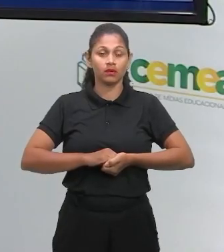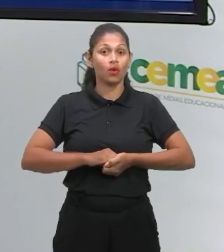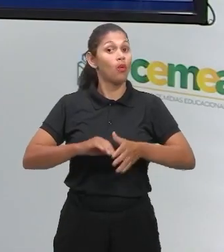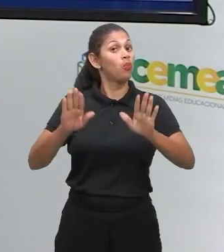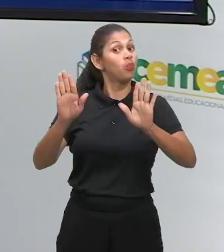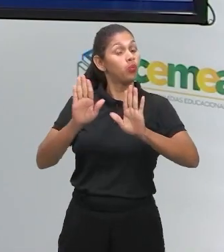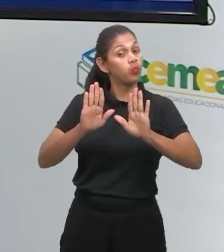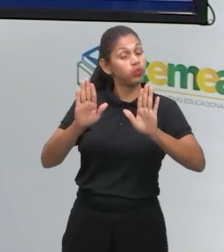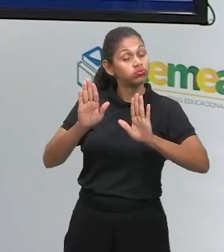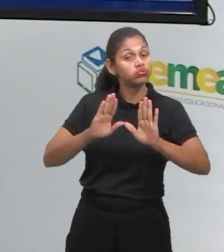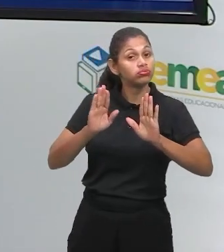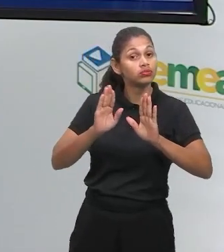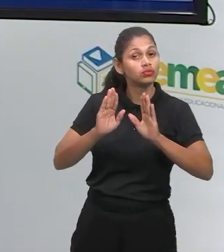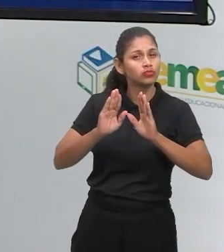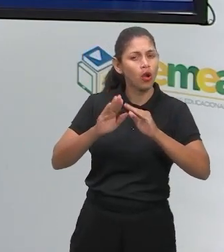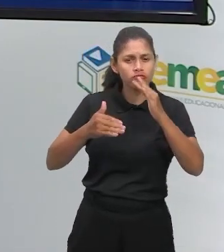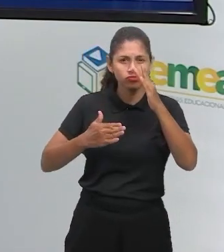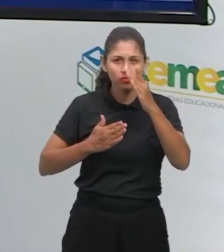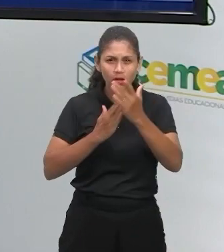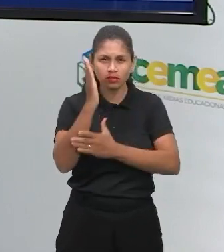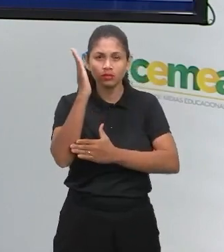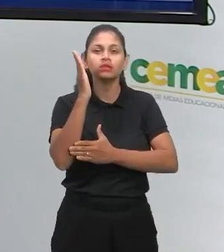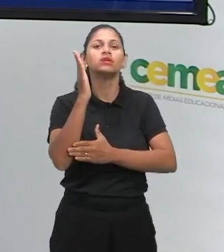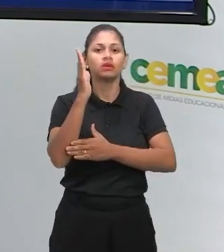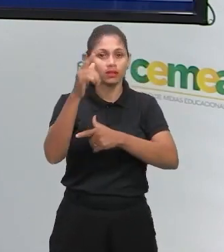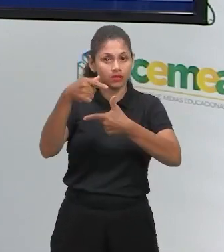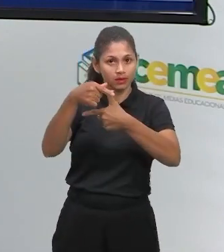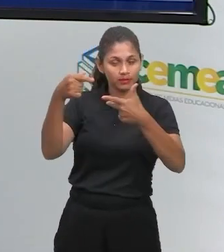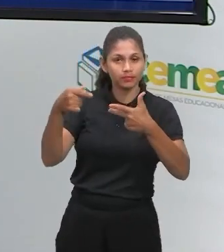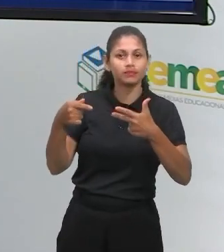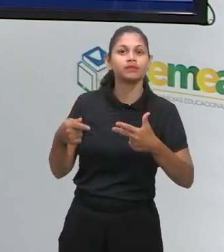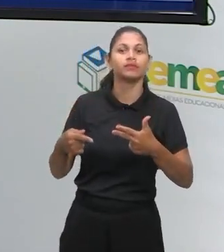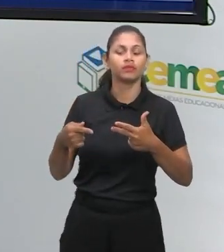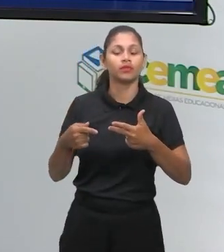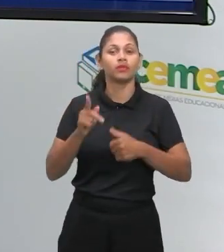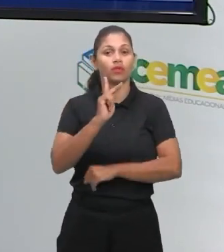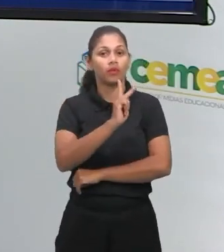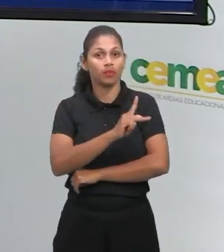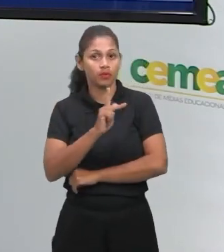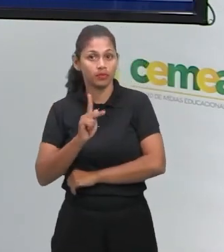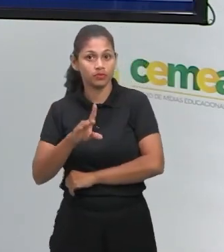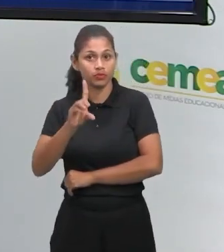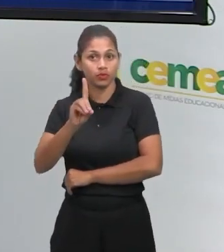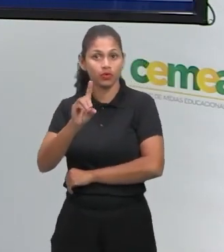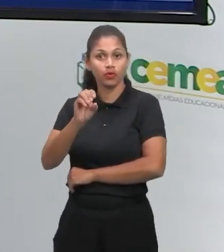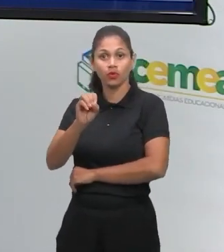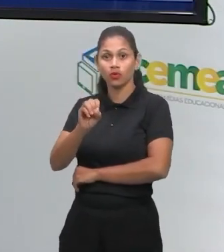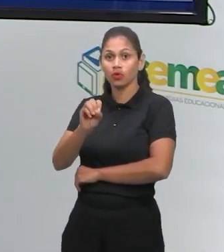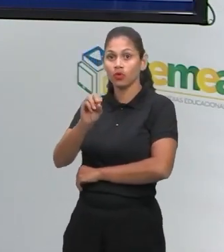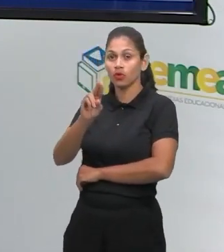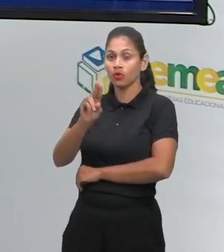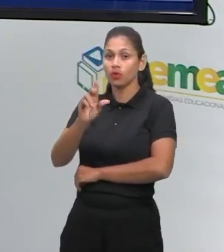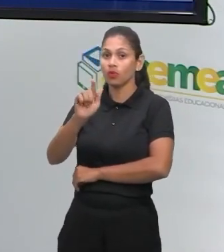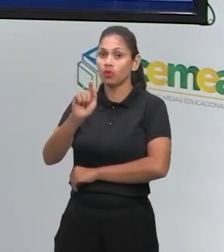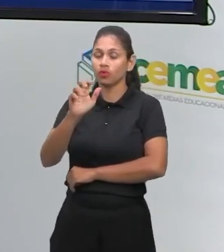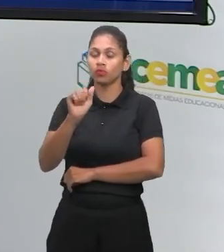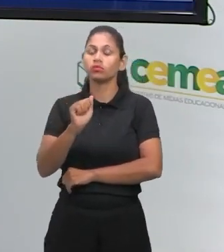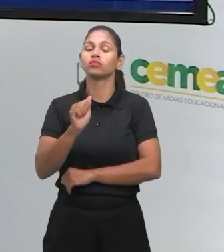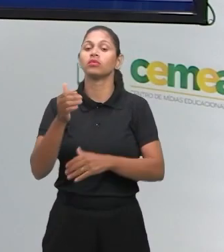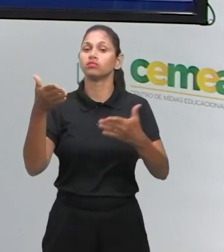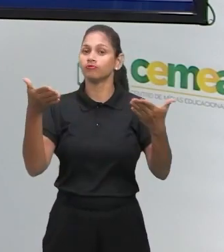E aí, futuro aprovado no Enem? Estamos aqui com mais uma aula de Física, professor Douglas na área, e hoje vamos continuar falando